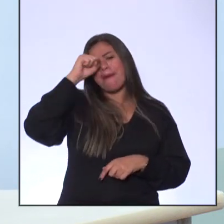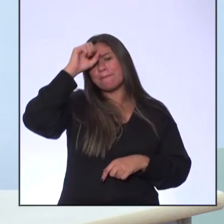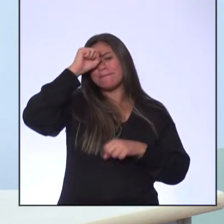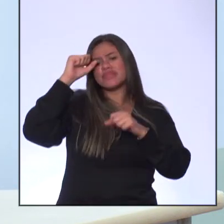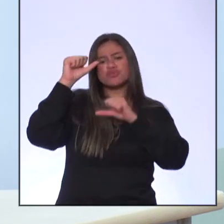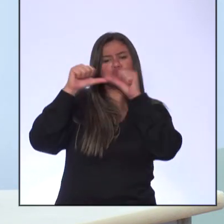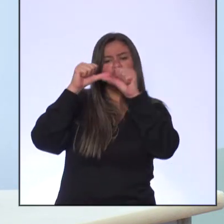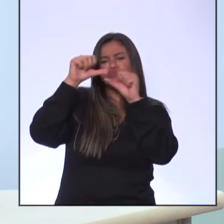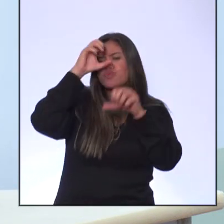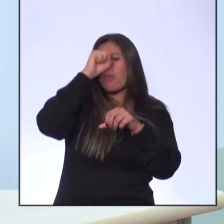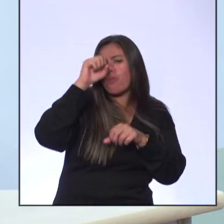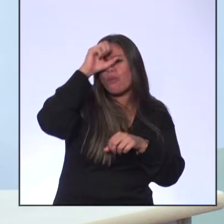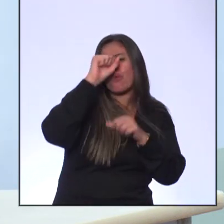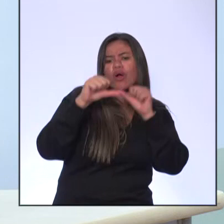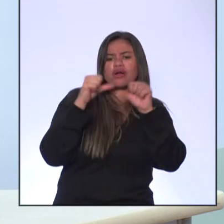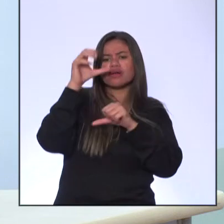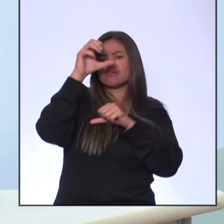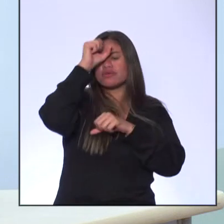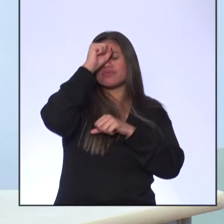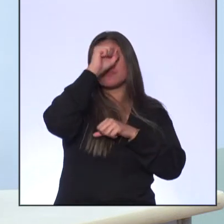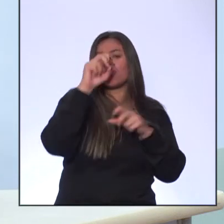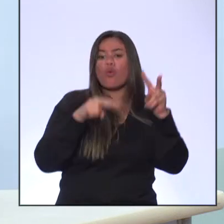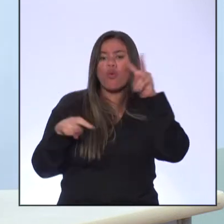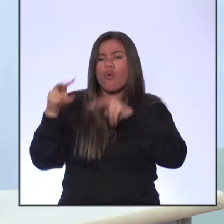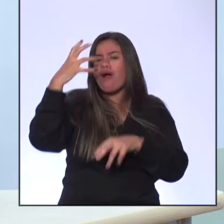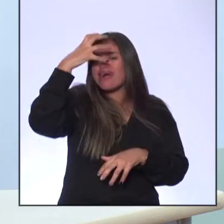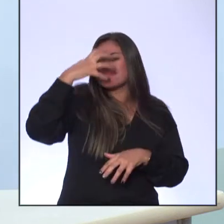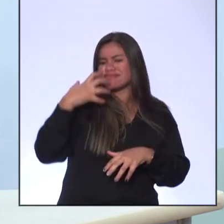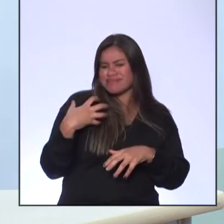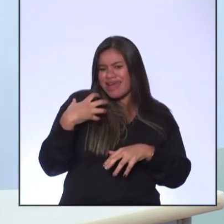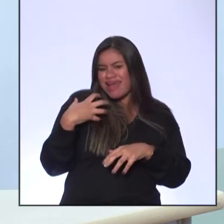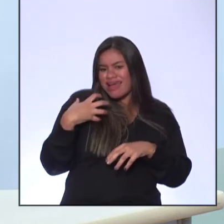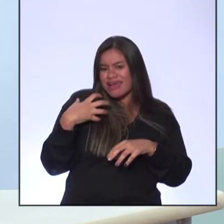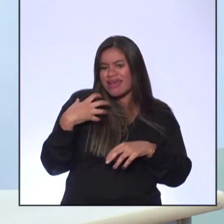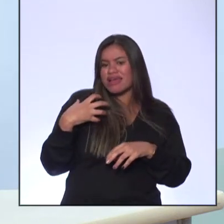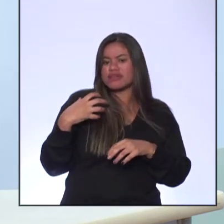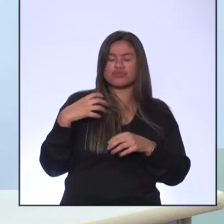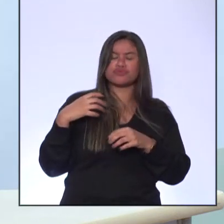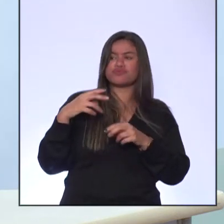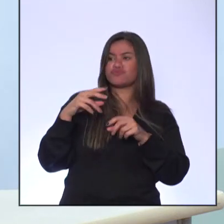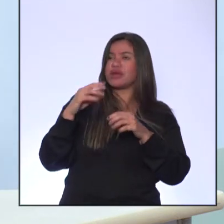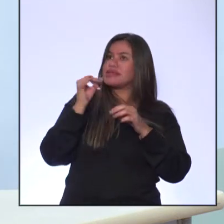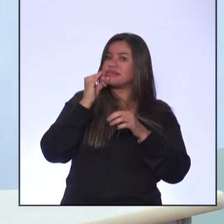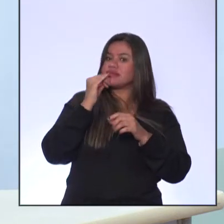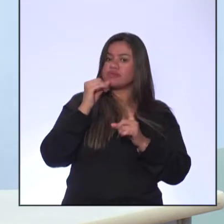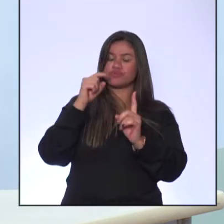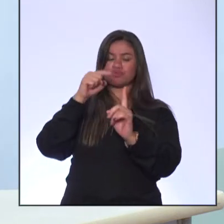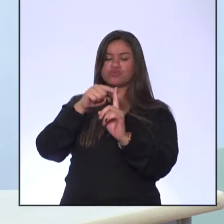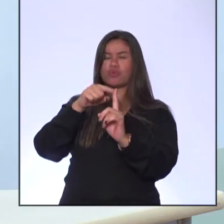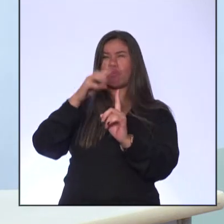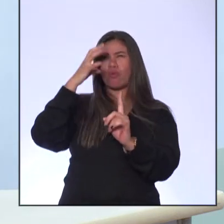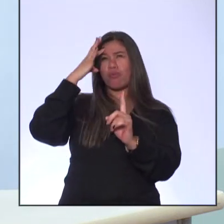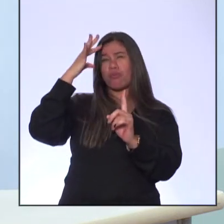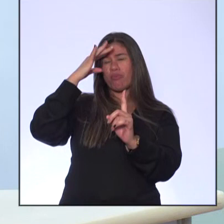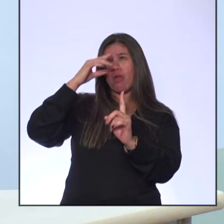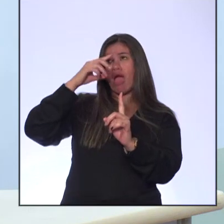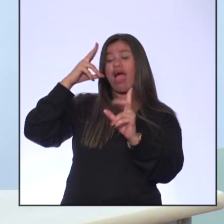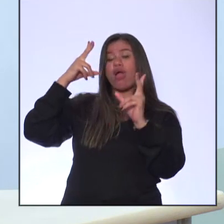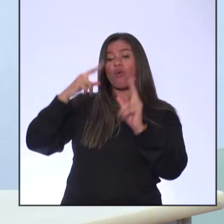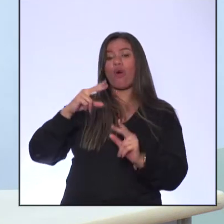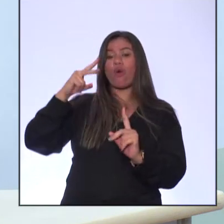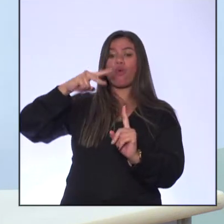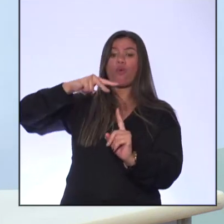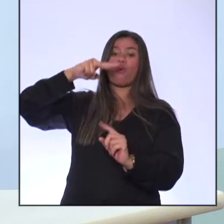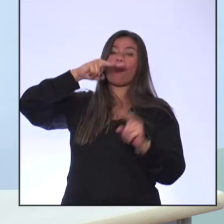olhar sempre com um olhar crítico, com um olhar de distanciamento, ajuda a gente mudar